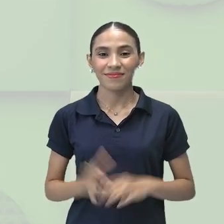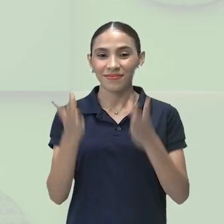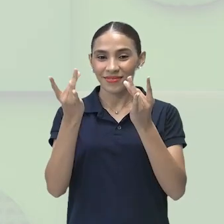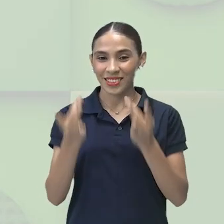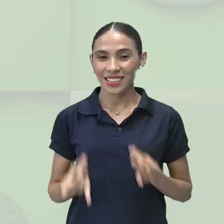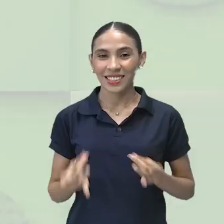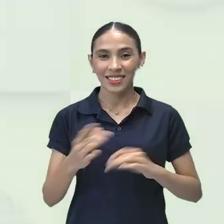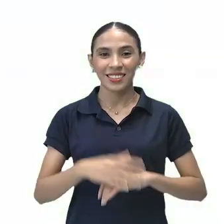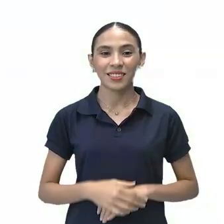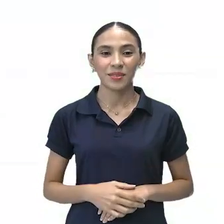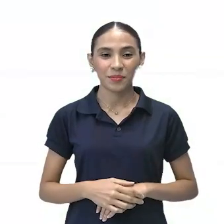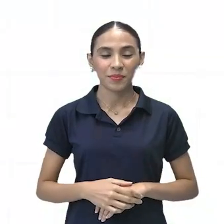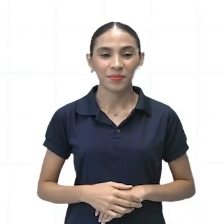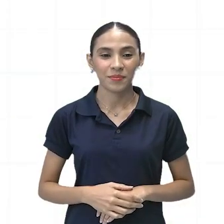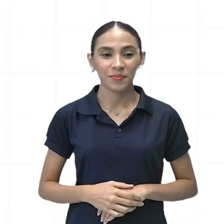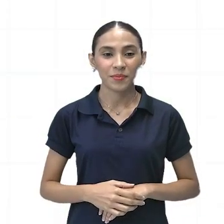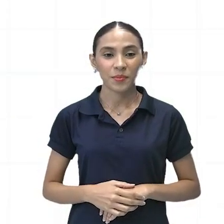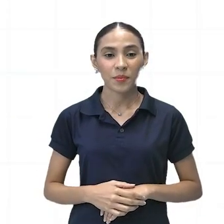Detalhamento.